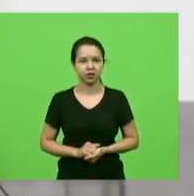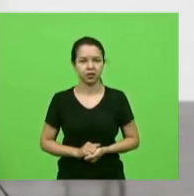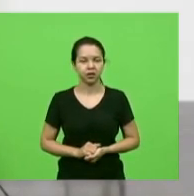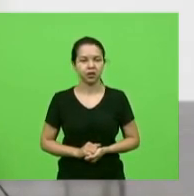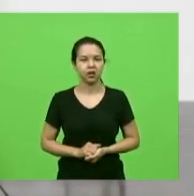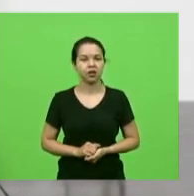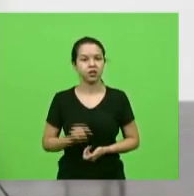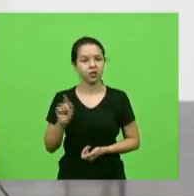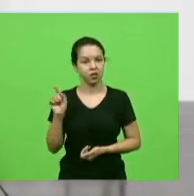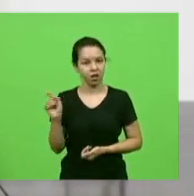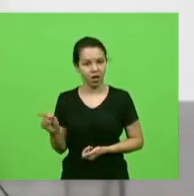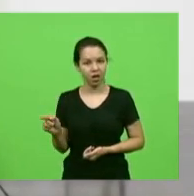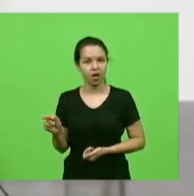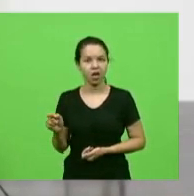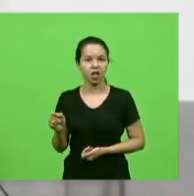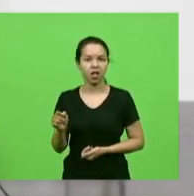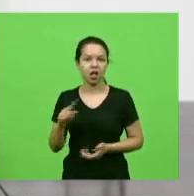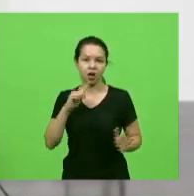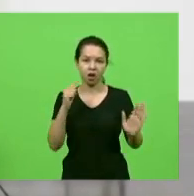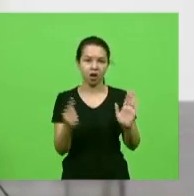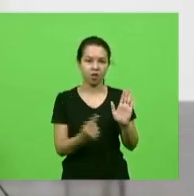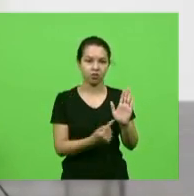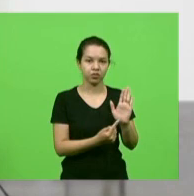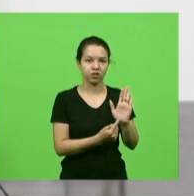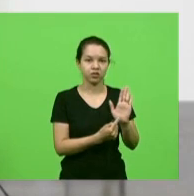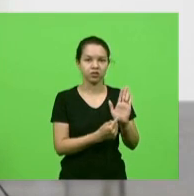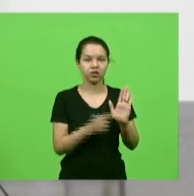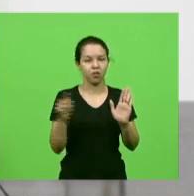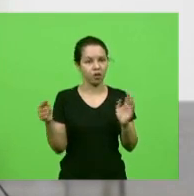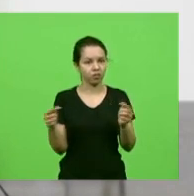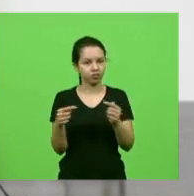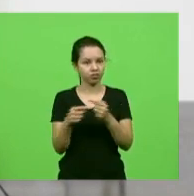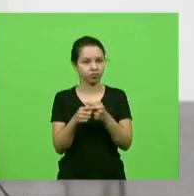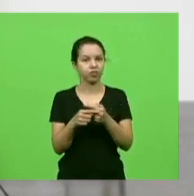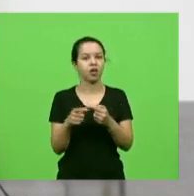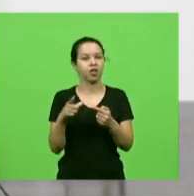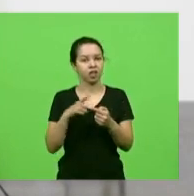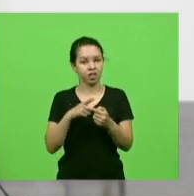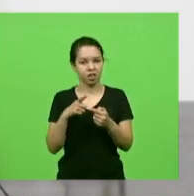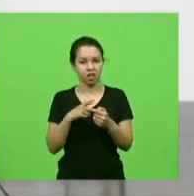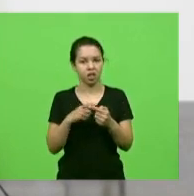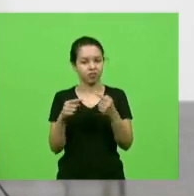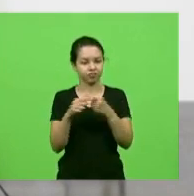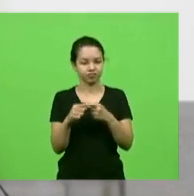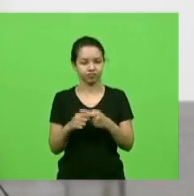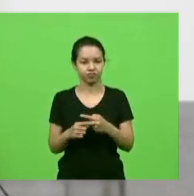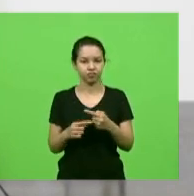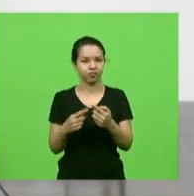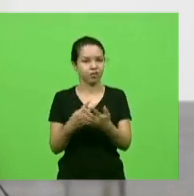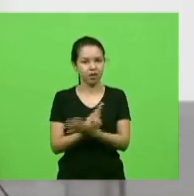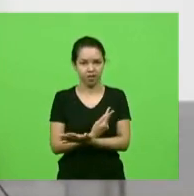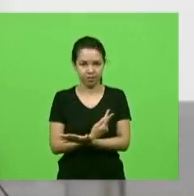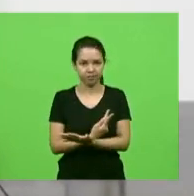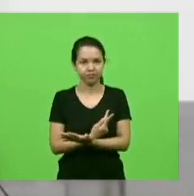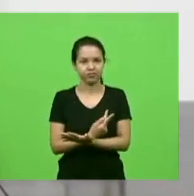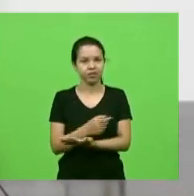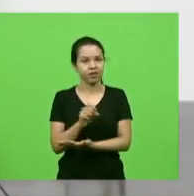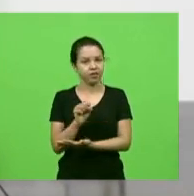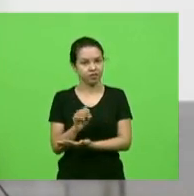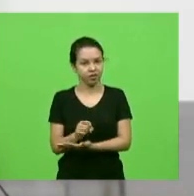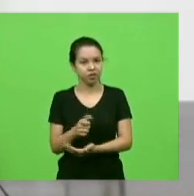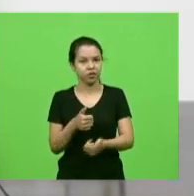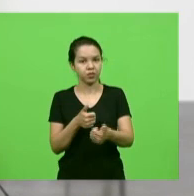nulidade evidente contradição nos termos. Se, por um lado, o Tribunal Especial tem essa feição política